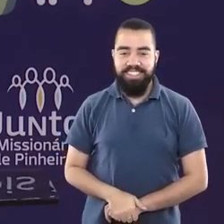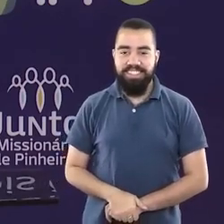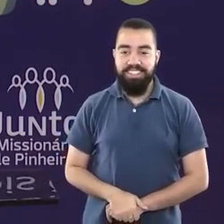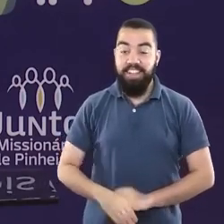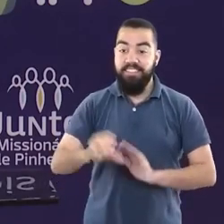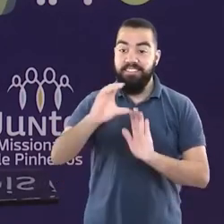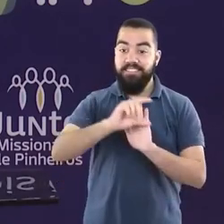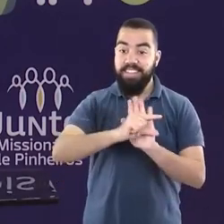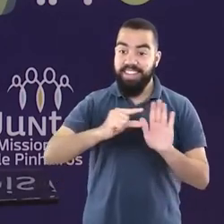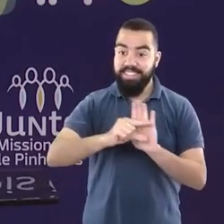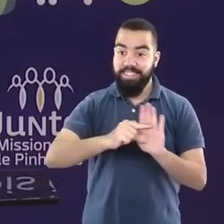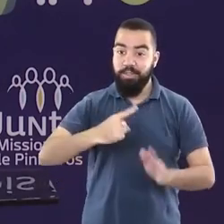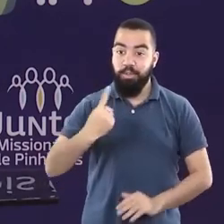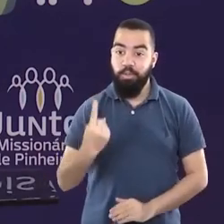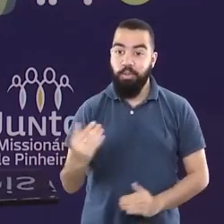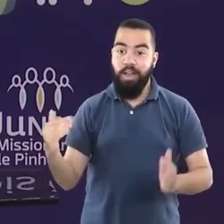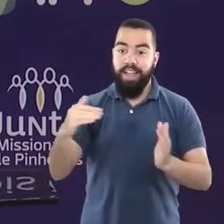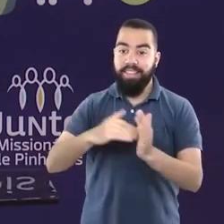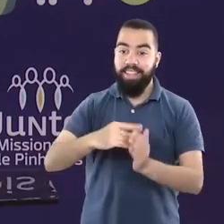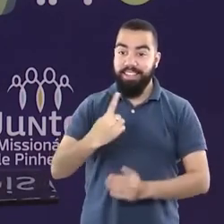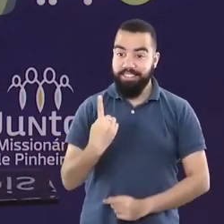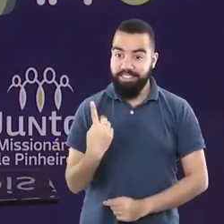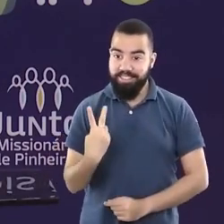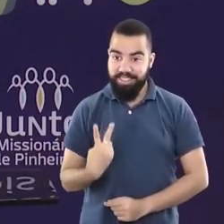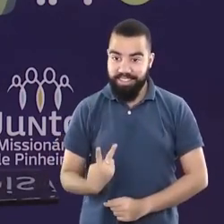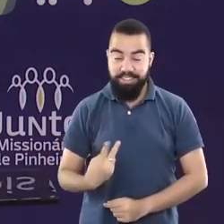Versos de 1 a 17.